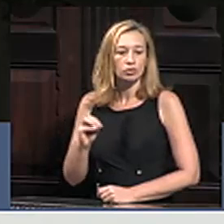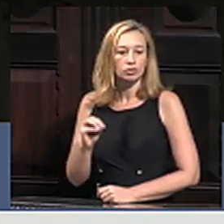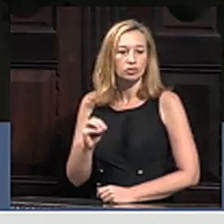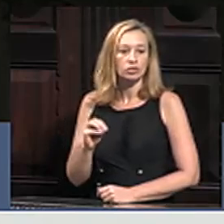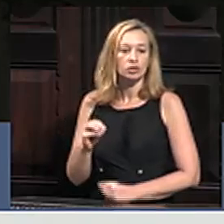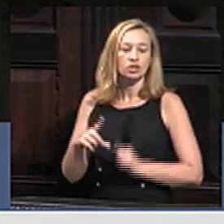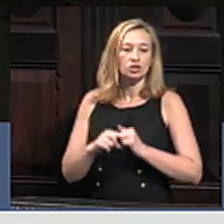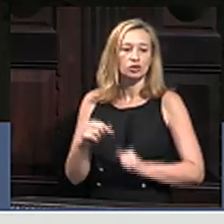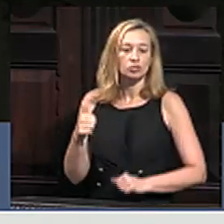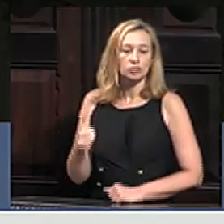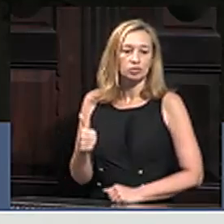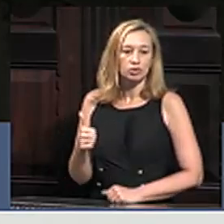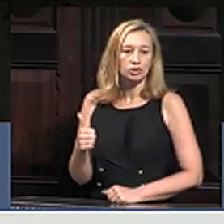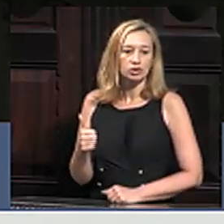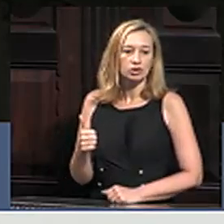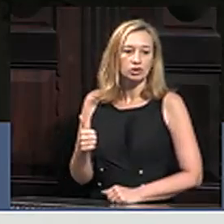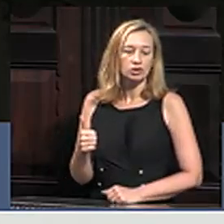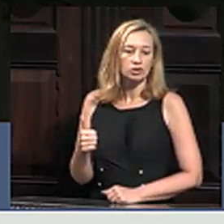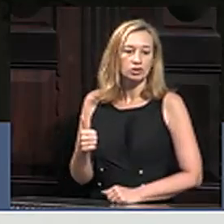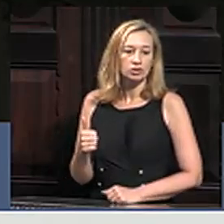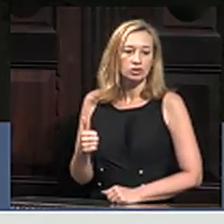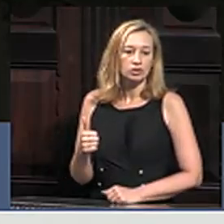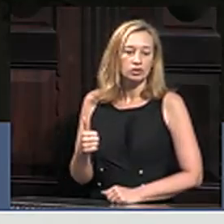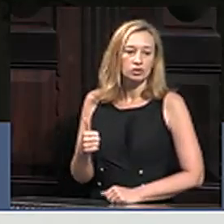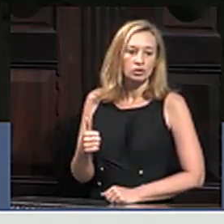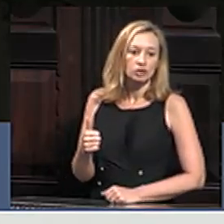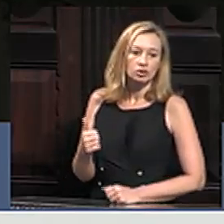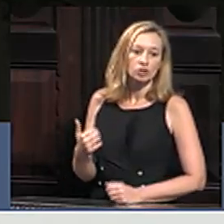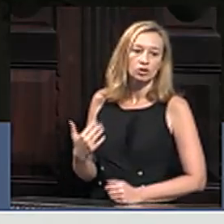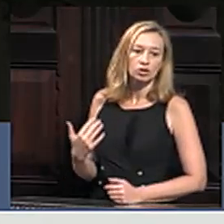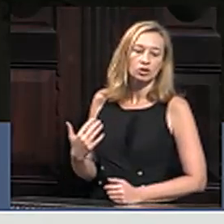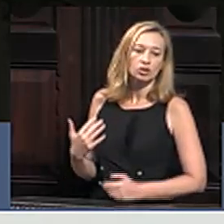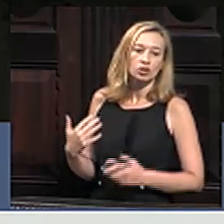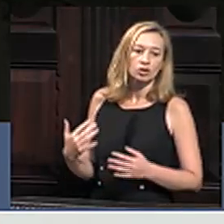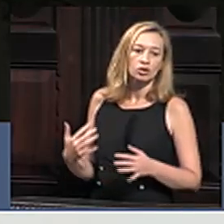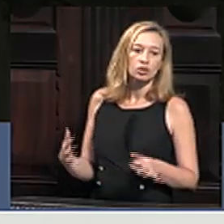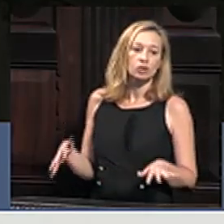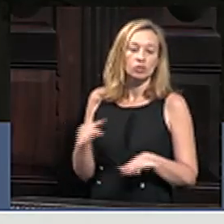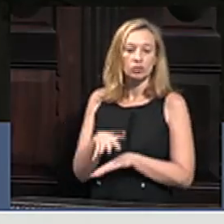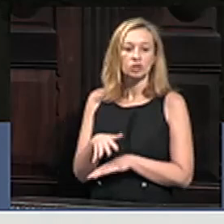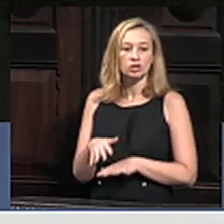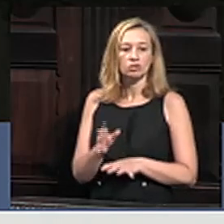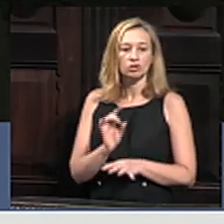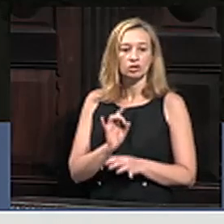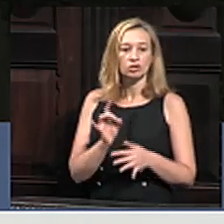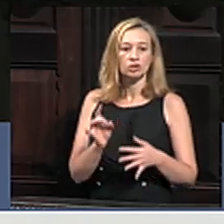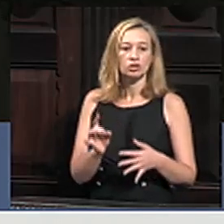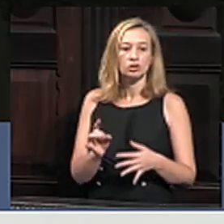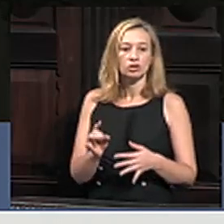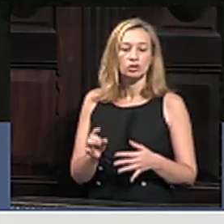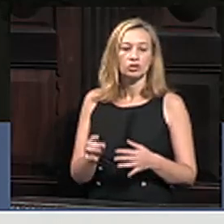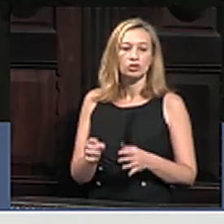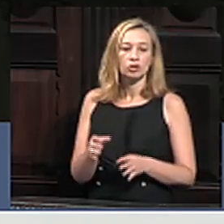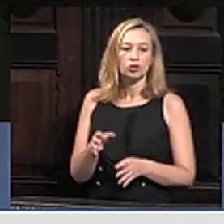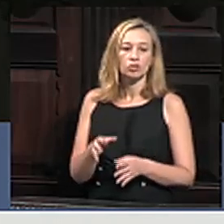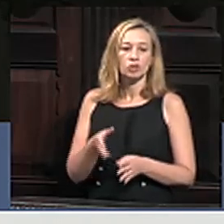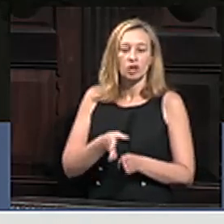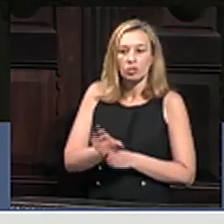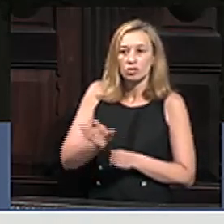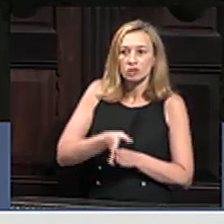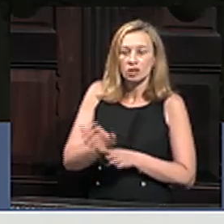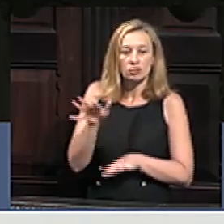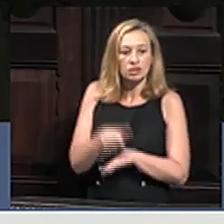1º. Estabelecer os parâmetros para a inclusão do item orientação sexual nos boletins da